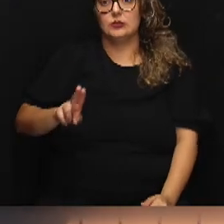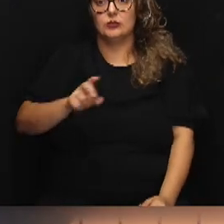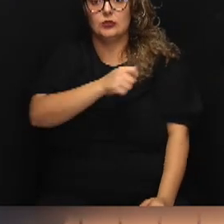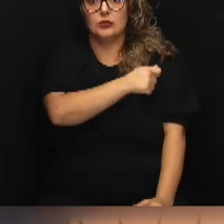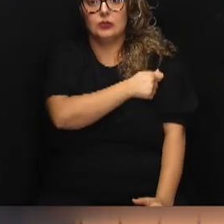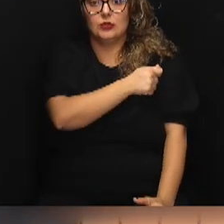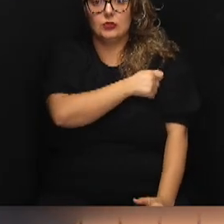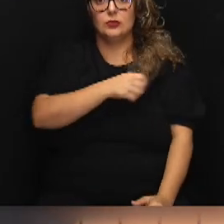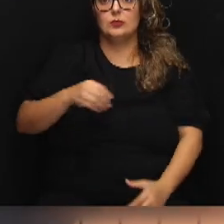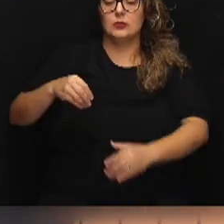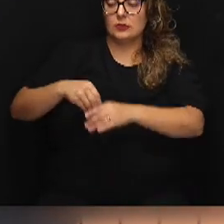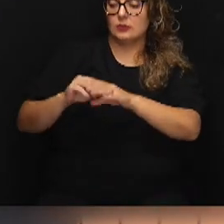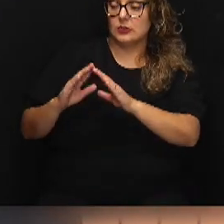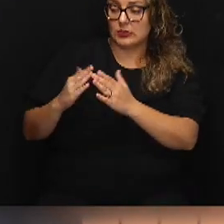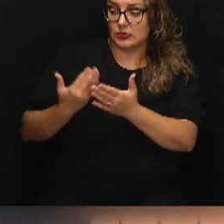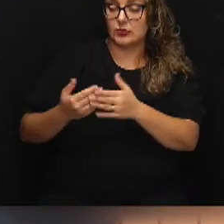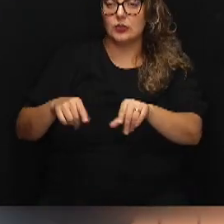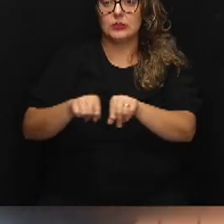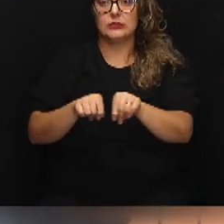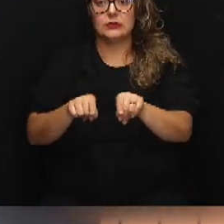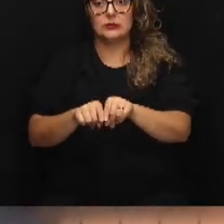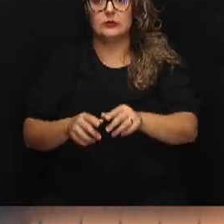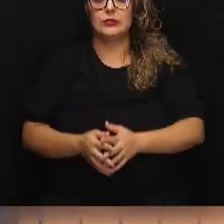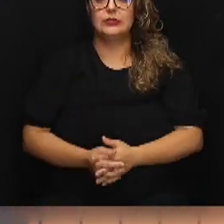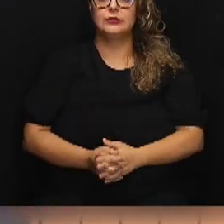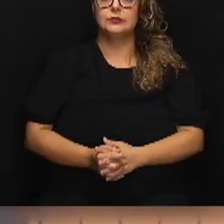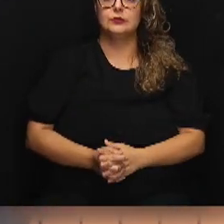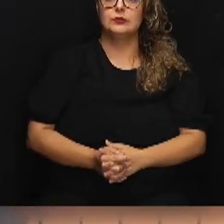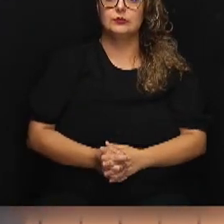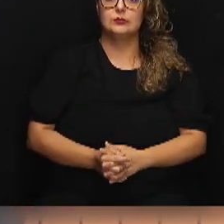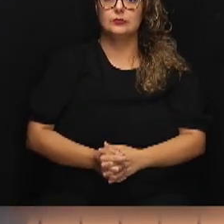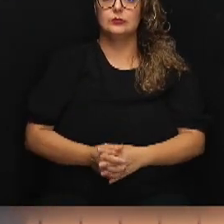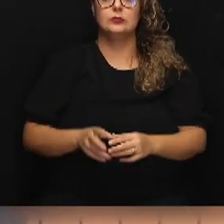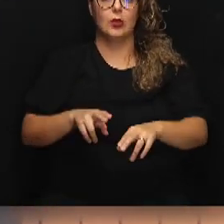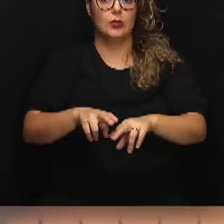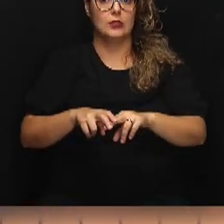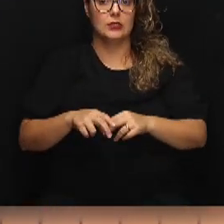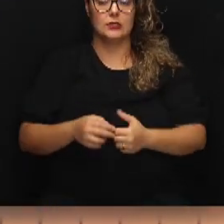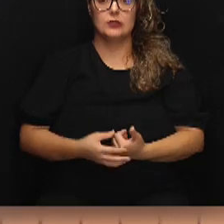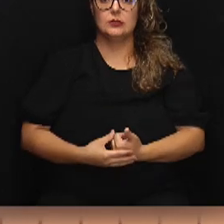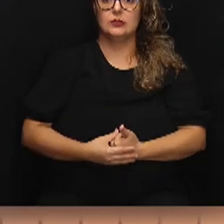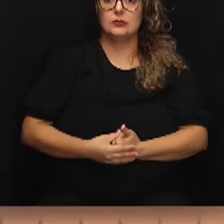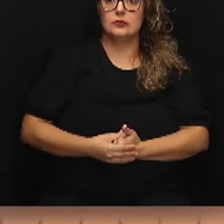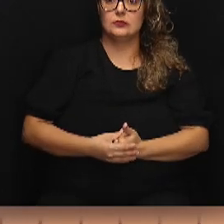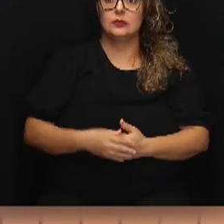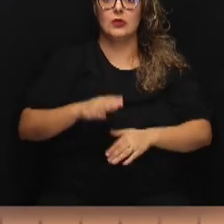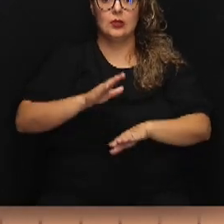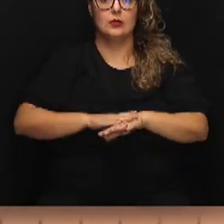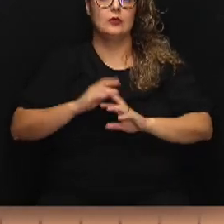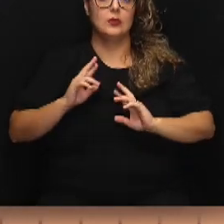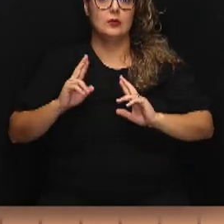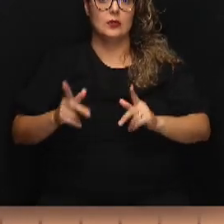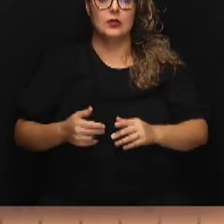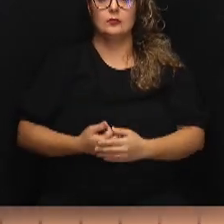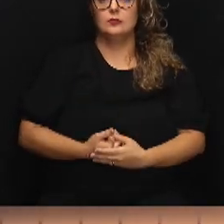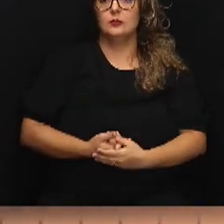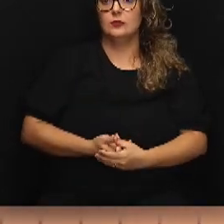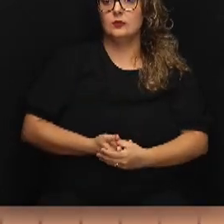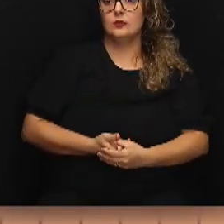nas escolas. Não é? Portanto, é uma função diferente. Nós